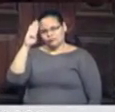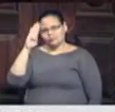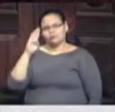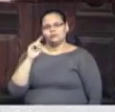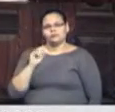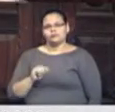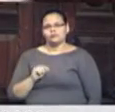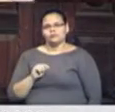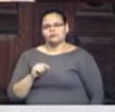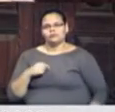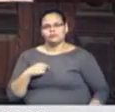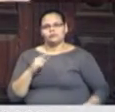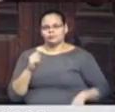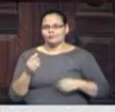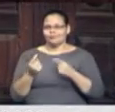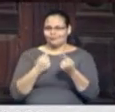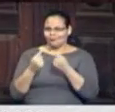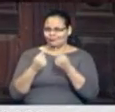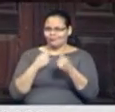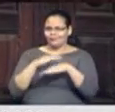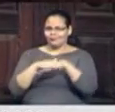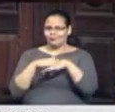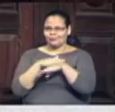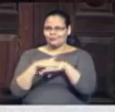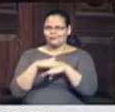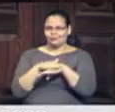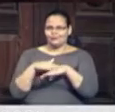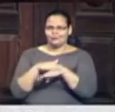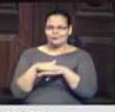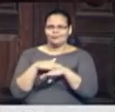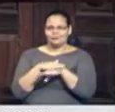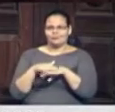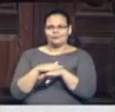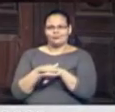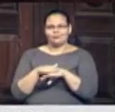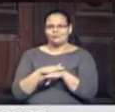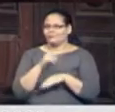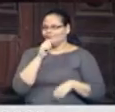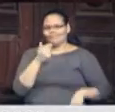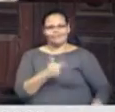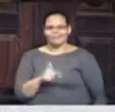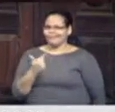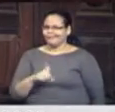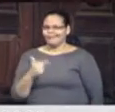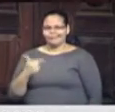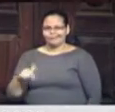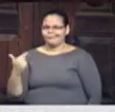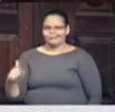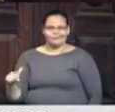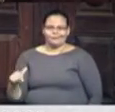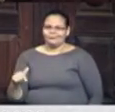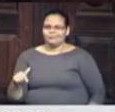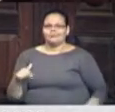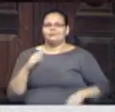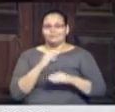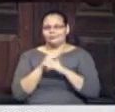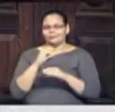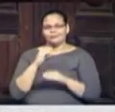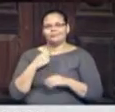sua eficácia através do diálogo, que inexiste totalmente em todo esse processo de